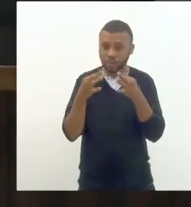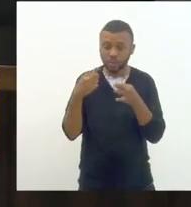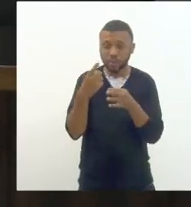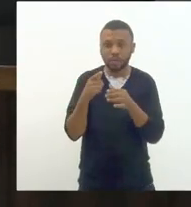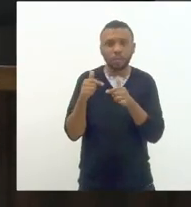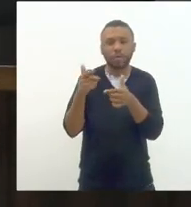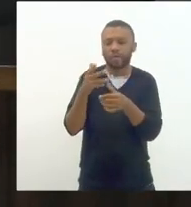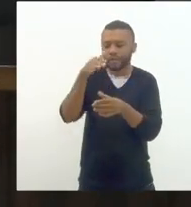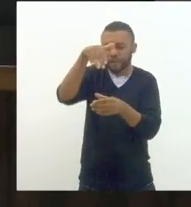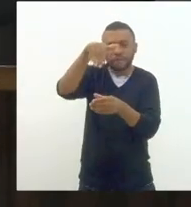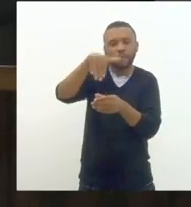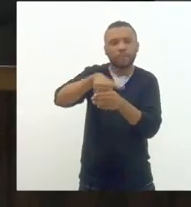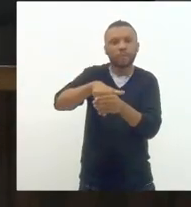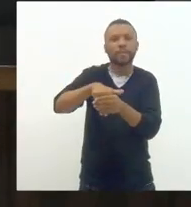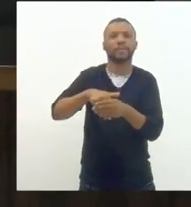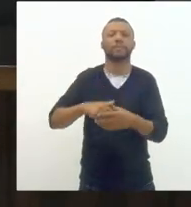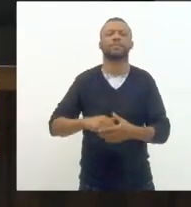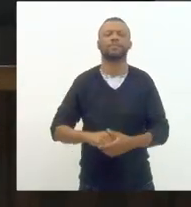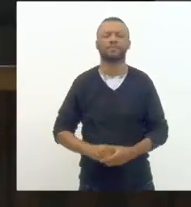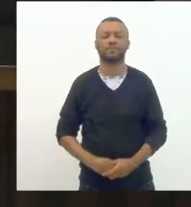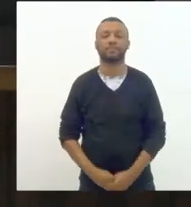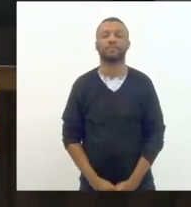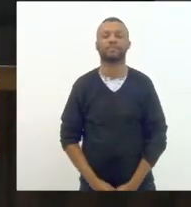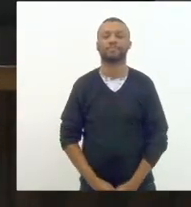procedimento de votação.